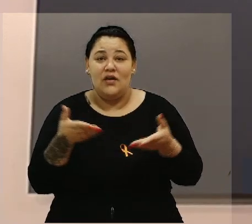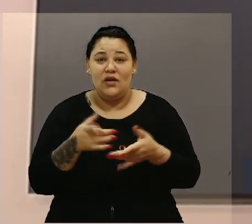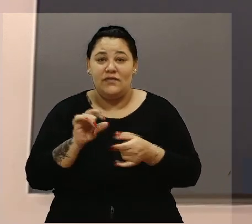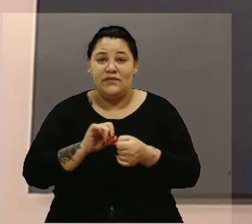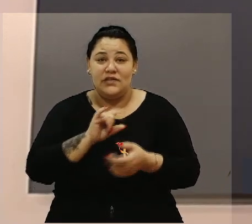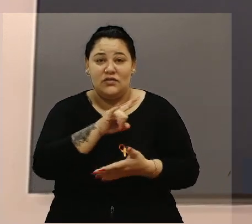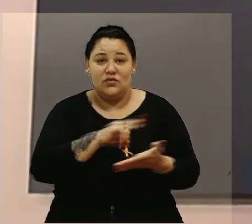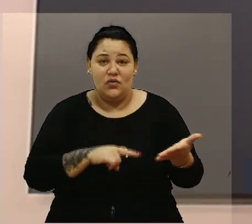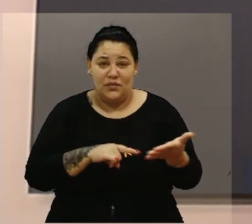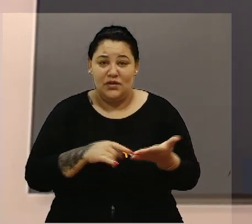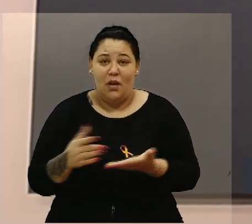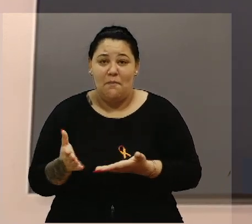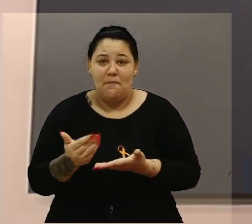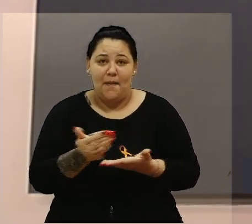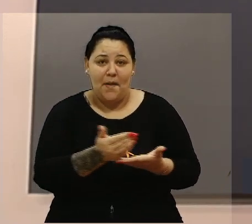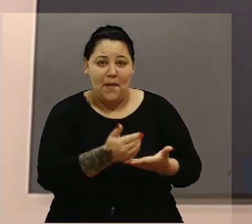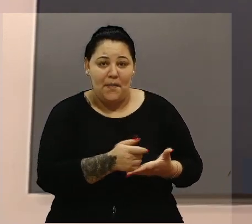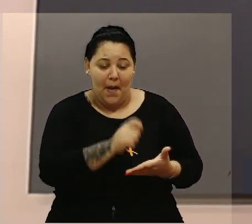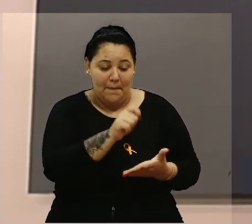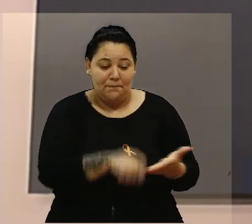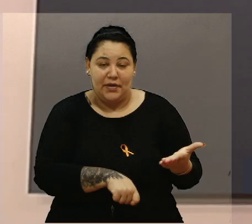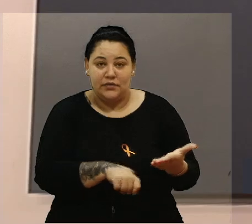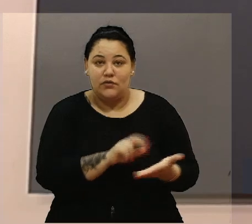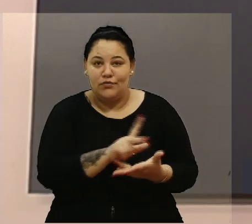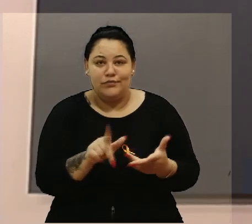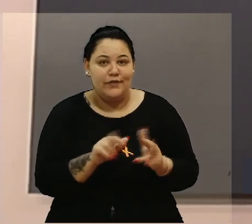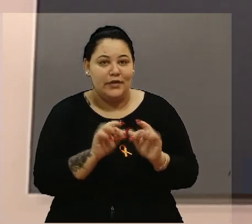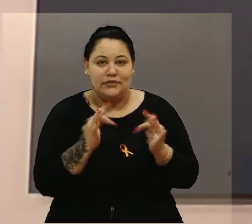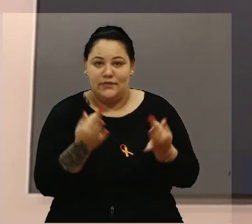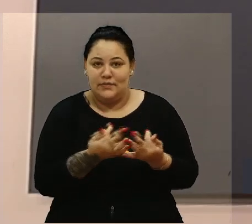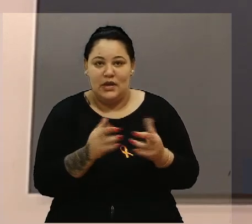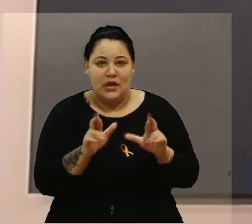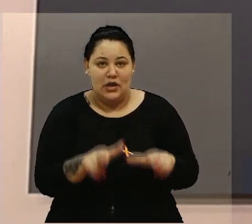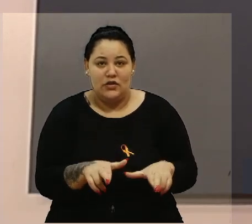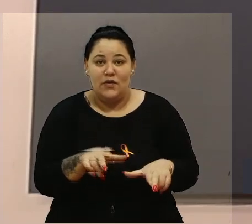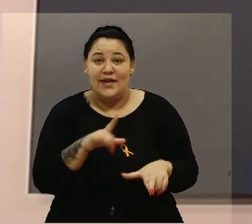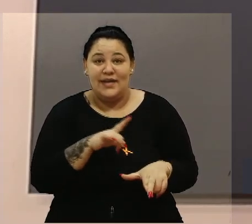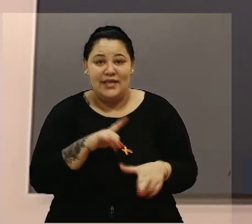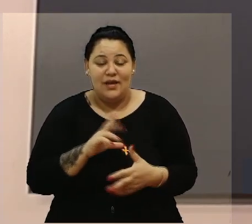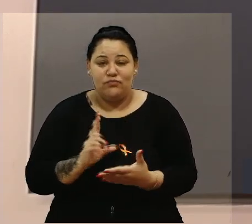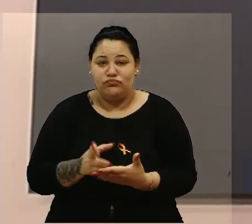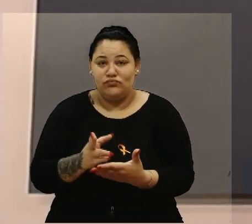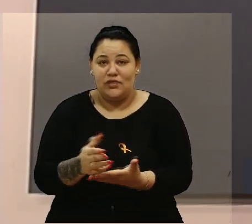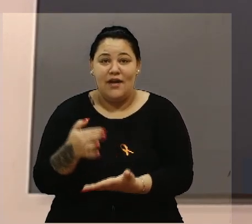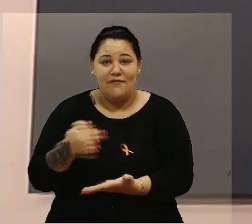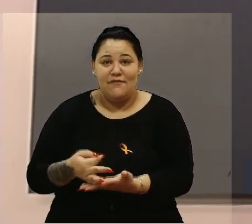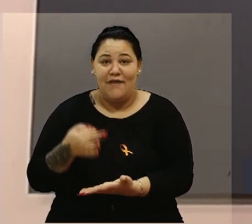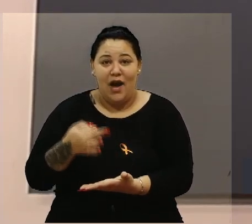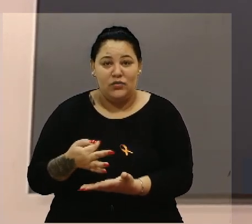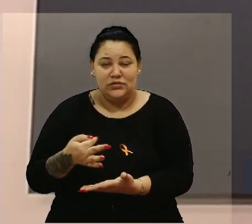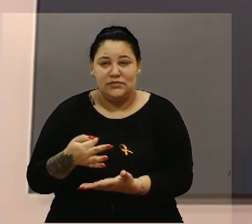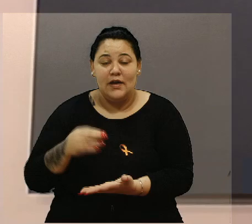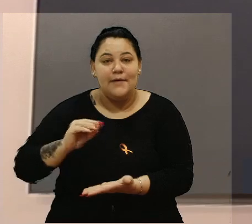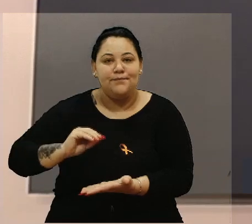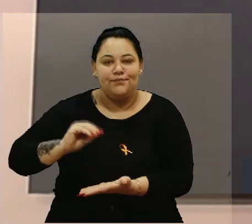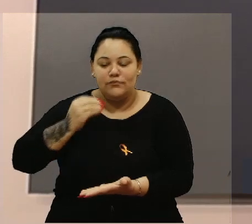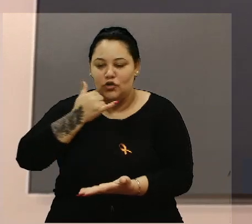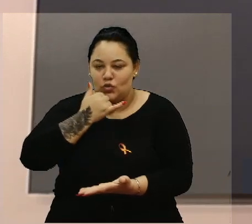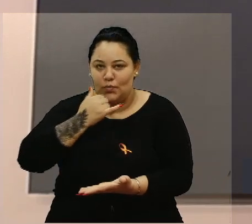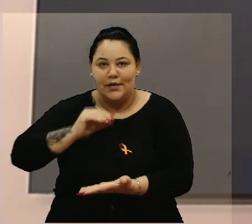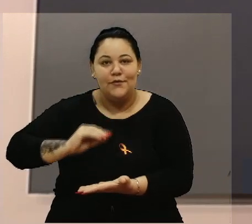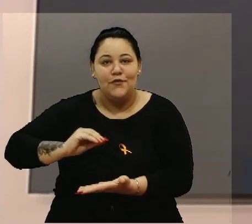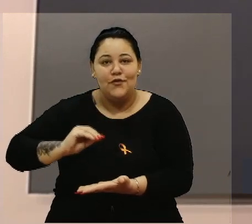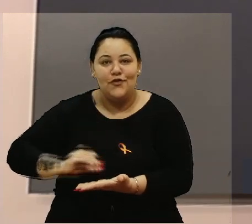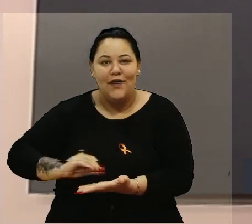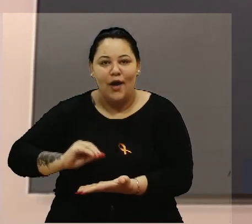com diversas famílias ali da região, que tem uma constante falta de energia elétrica e